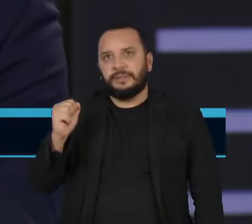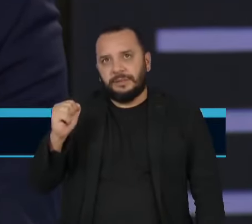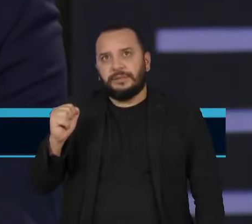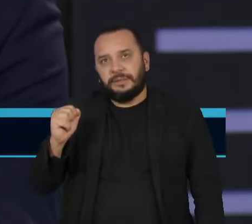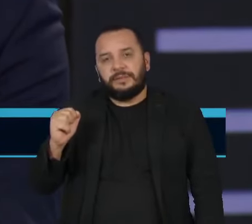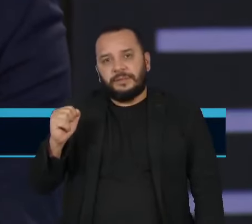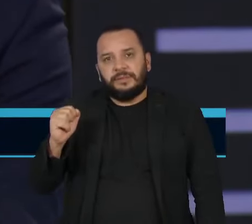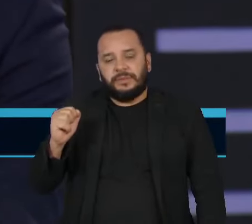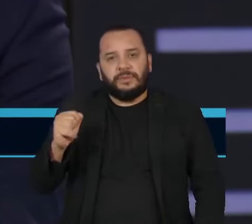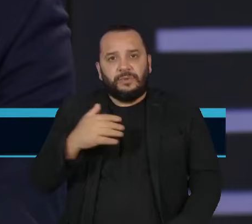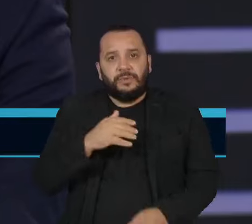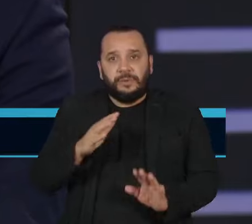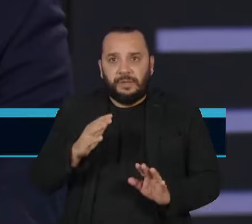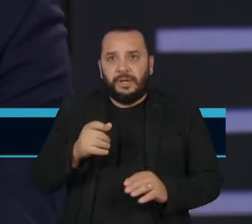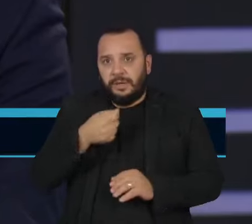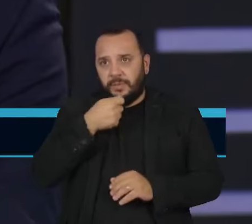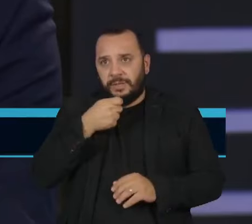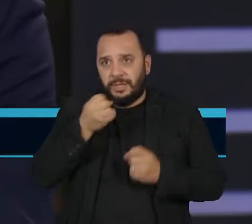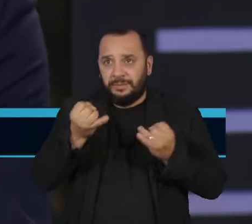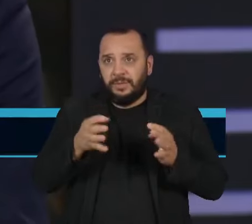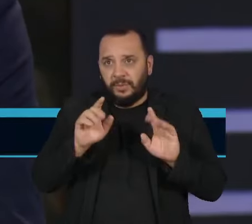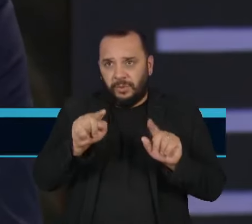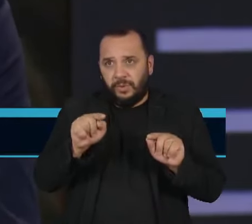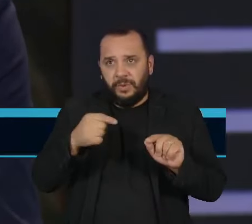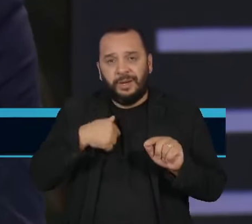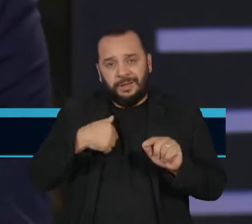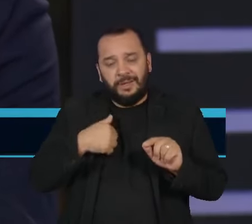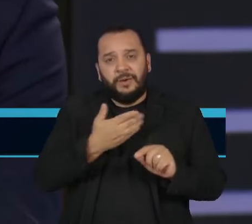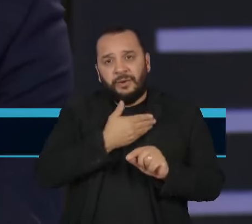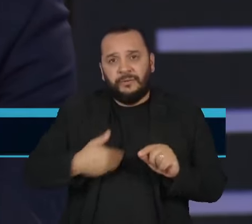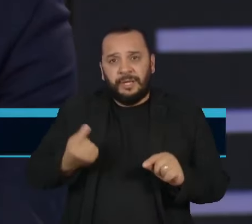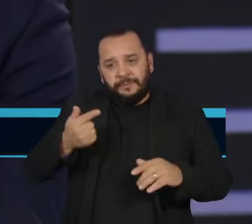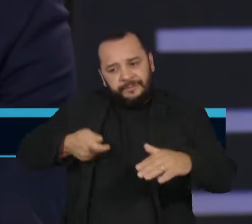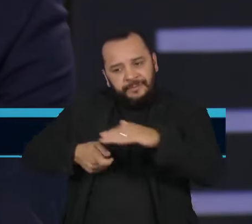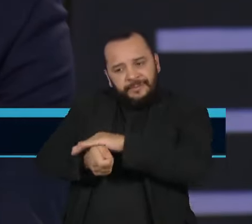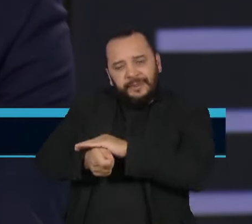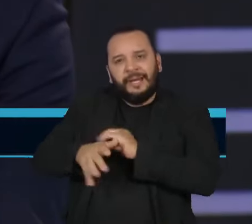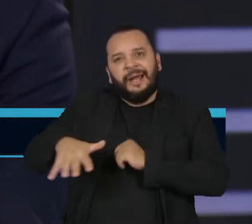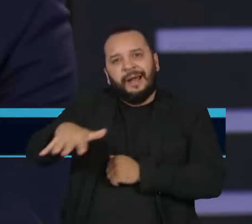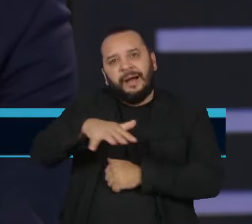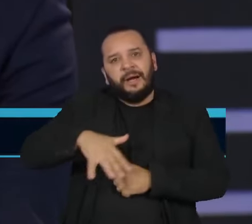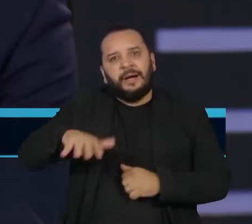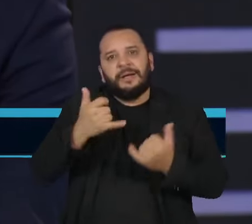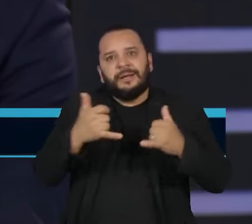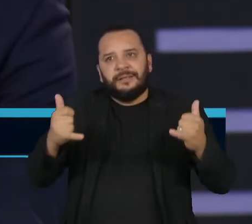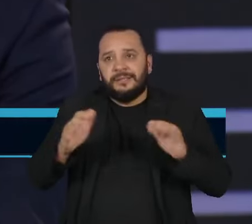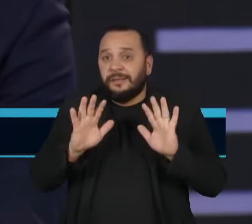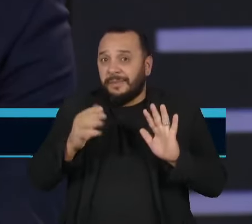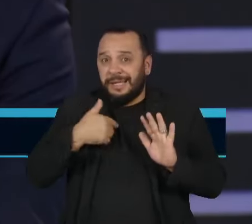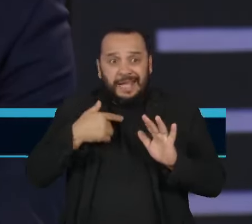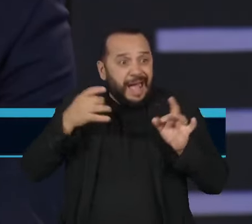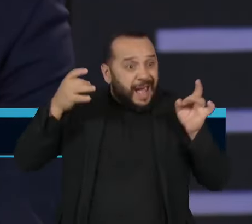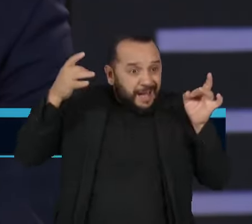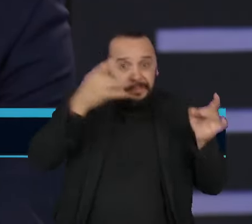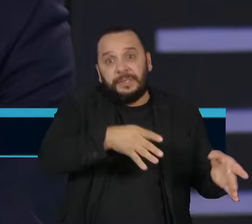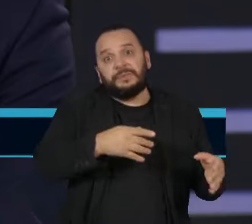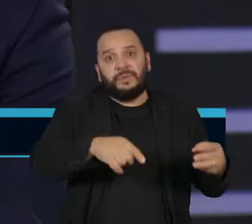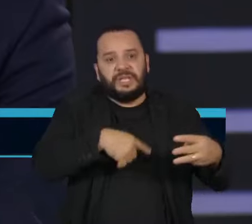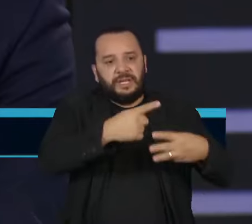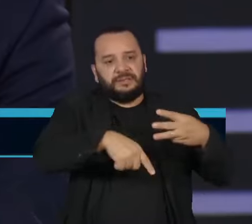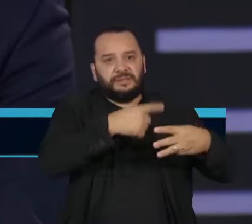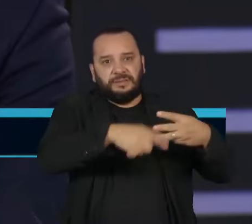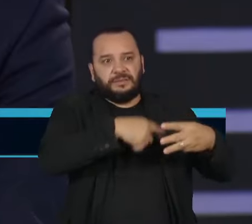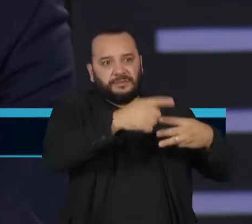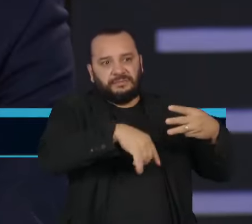uma boa orçamento para essa área, de a gente abandonar essa grande bateria, essa